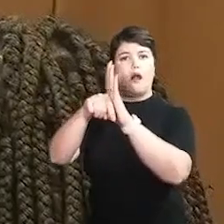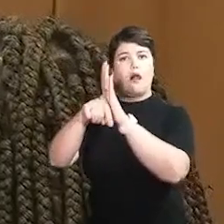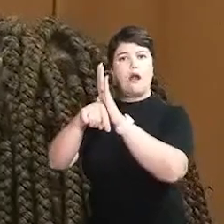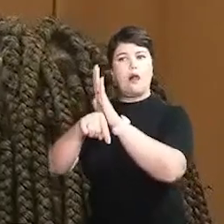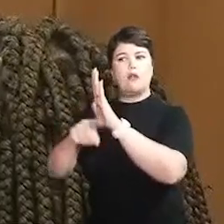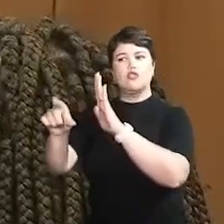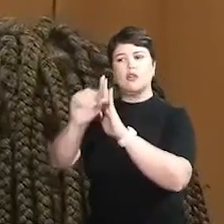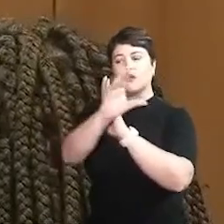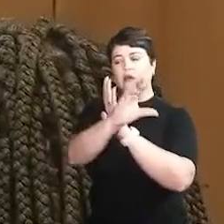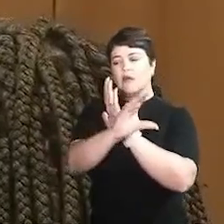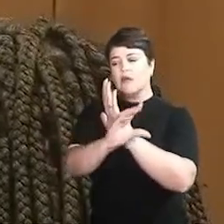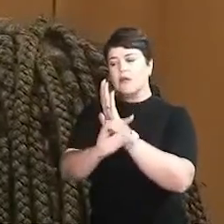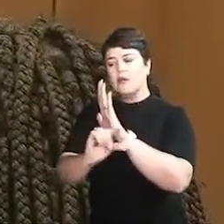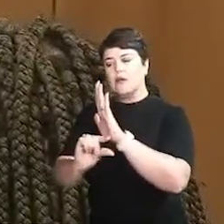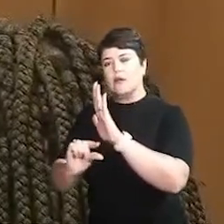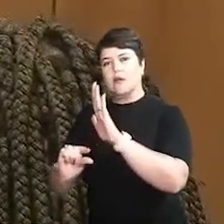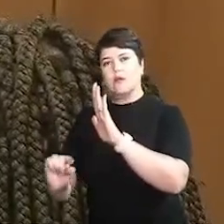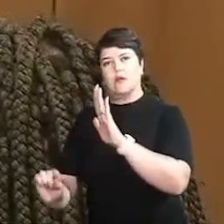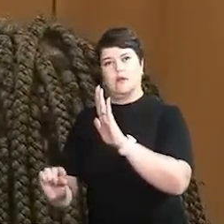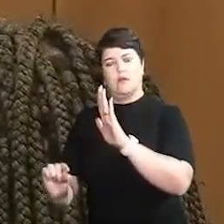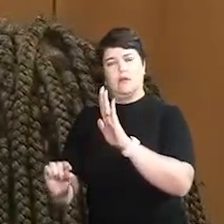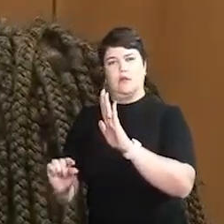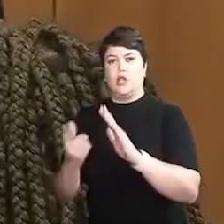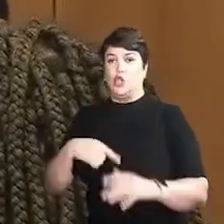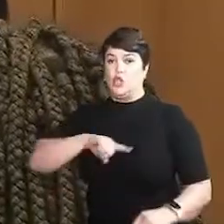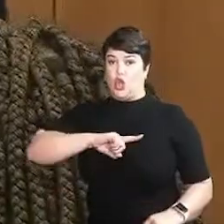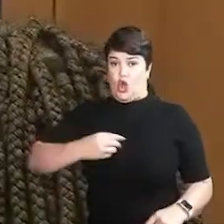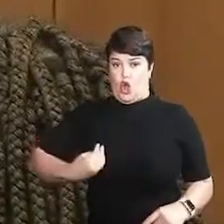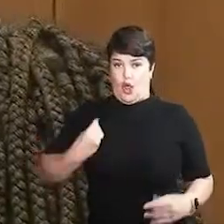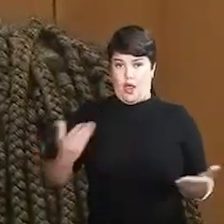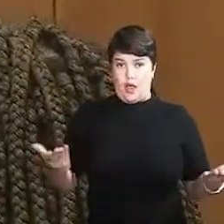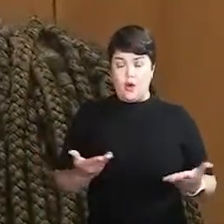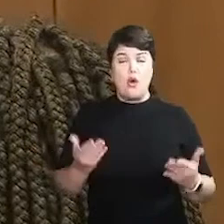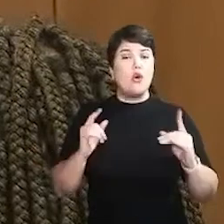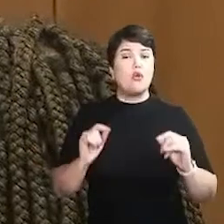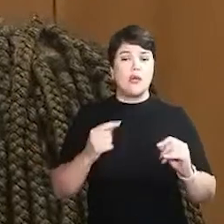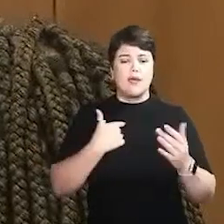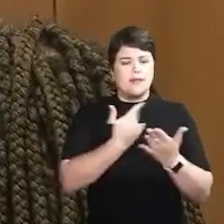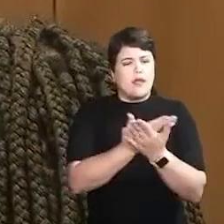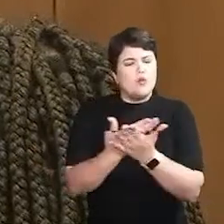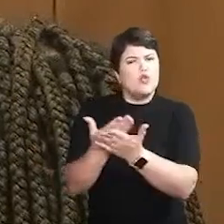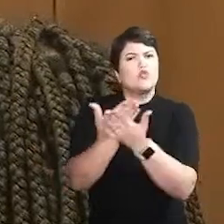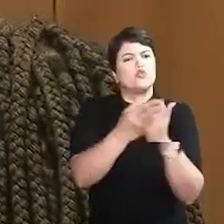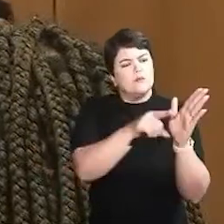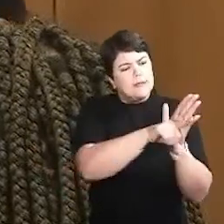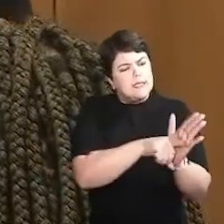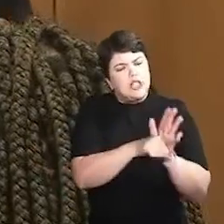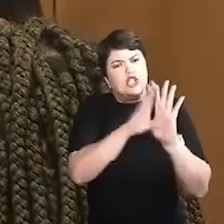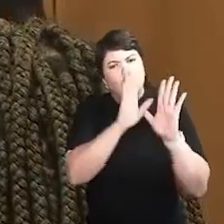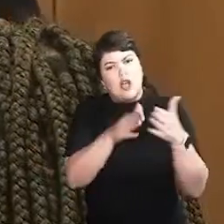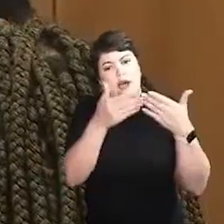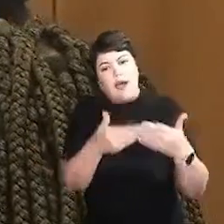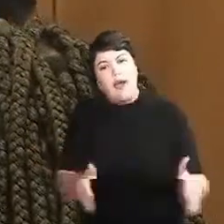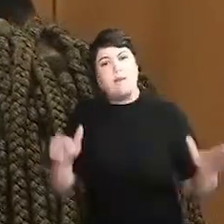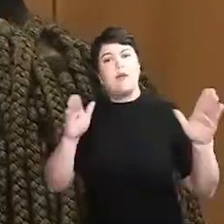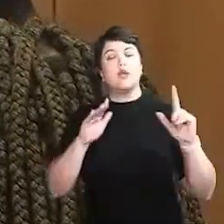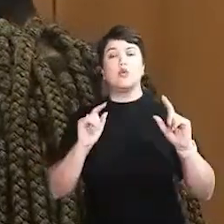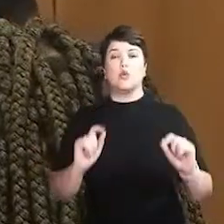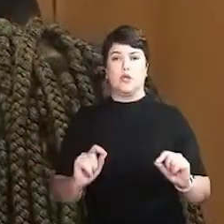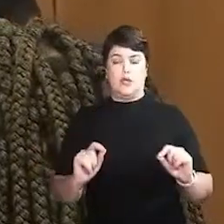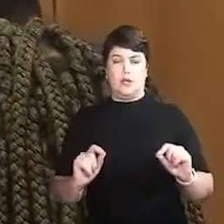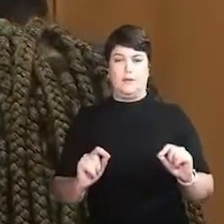alocação de recursos nós estamos agora com estudo avançado paraa abertura de uma